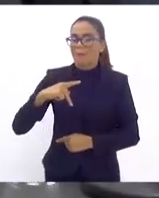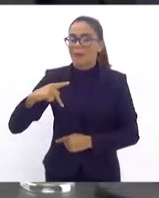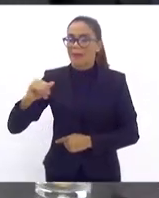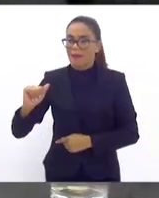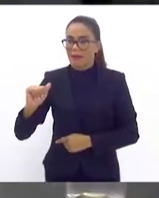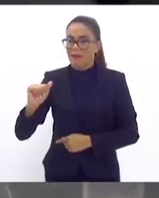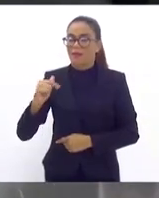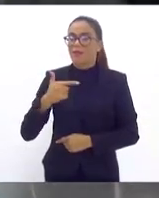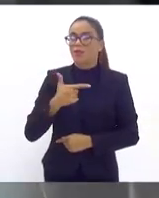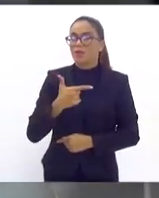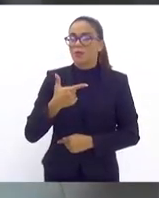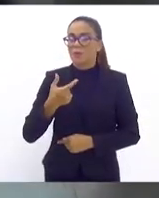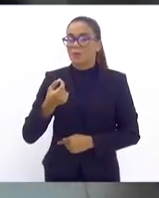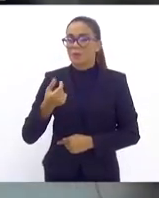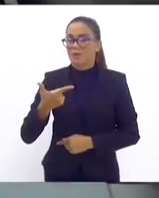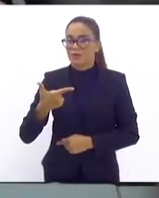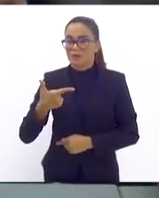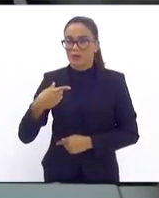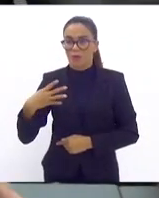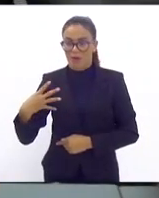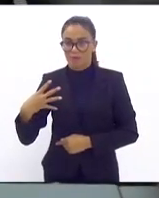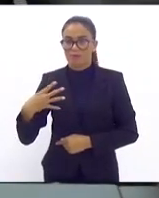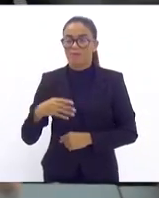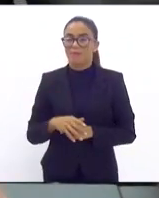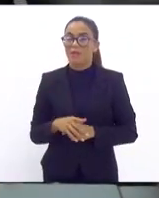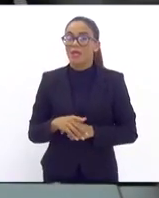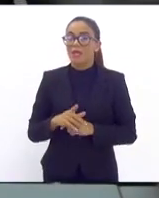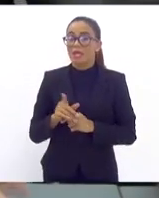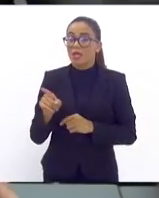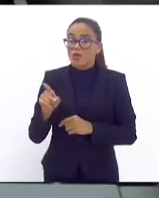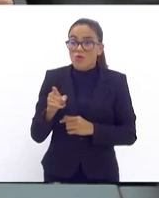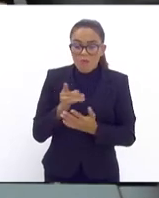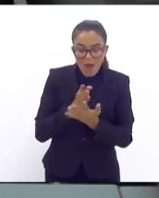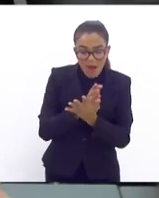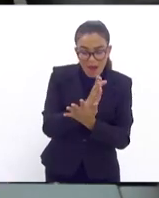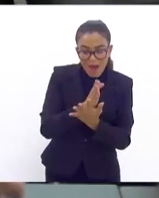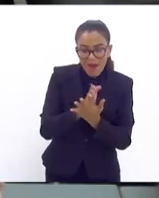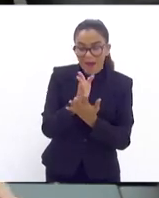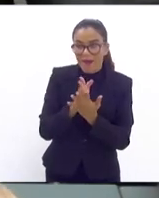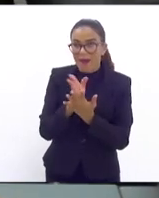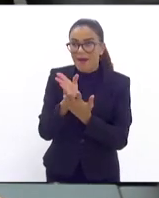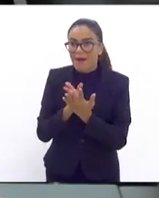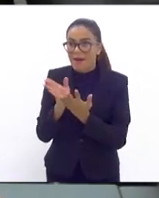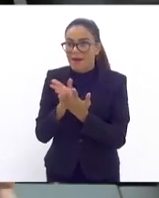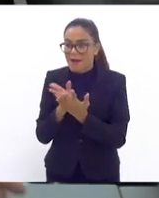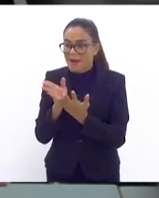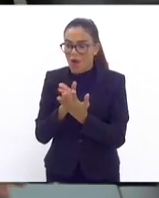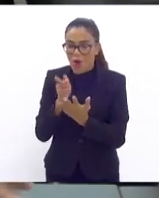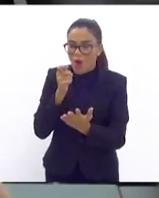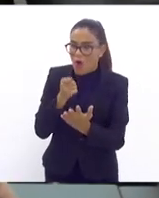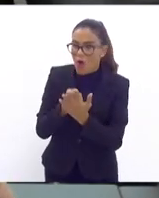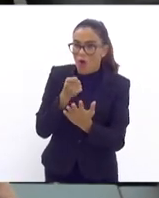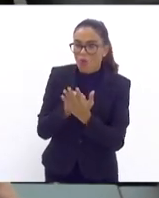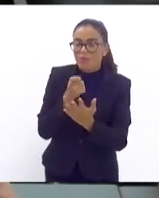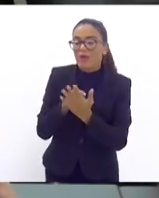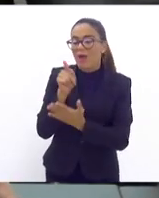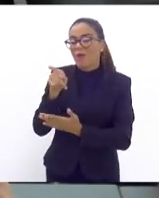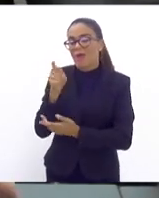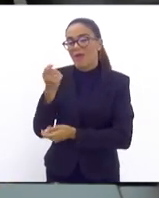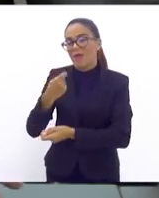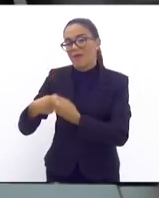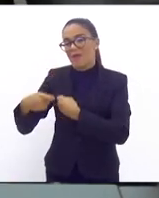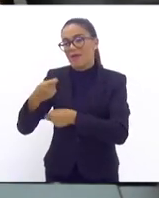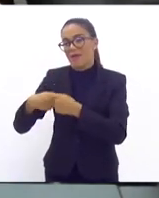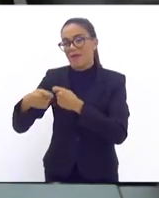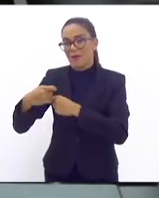2024. E uma das vertentes obrigatórias nesse plano estratégico é a economia do mar.